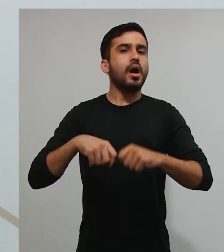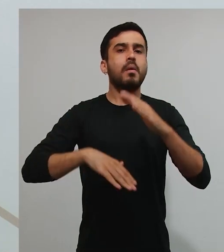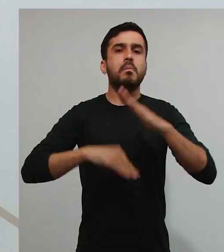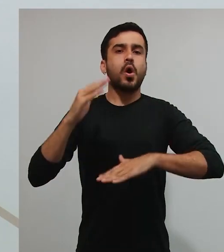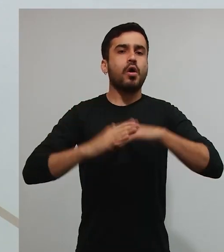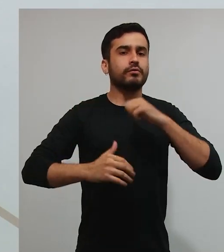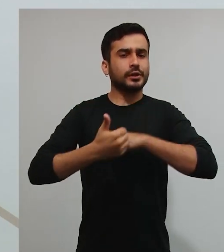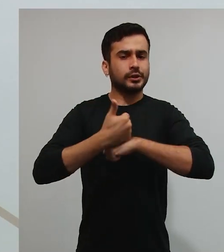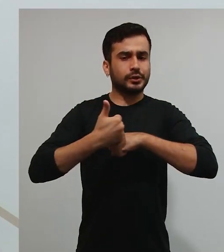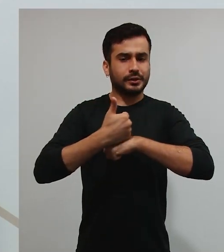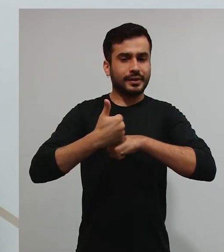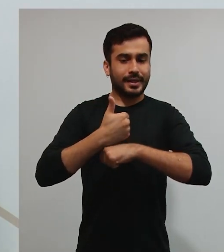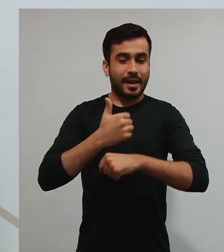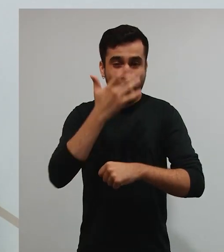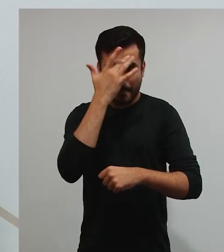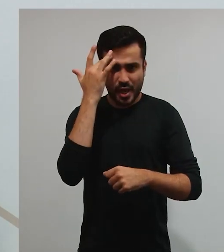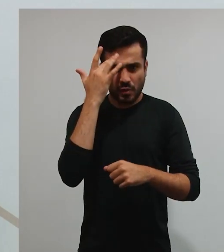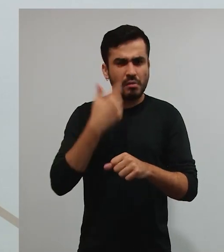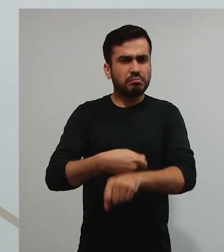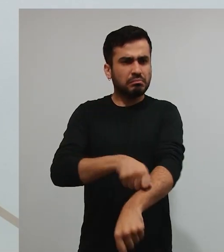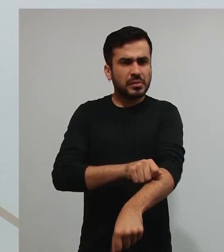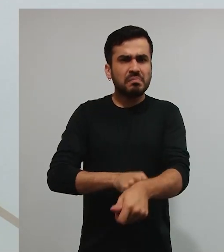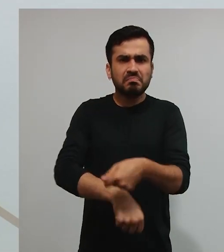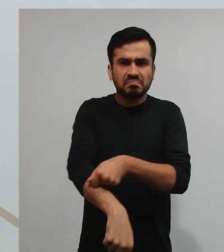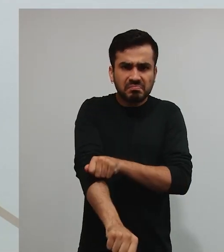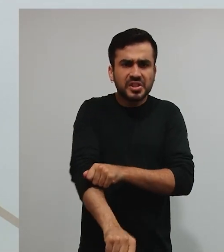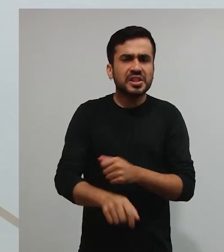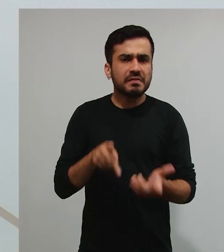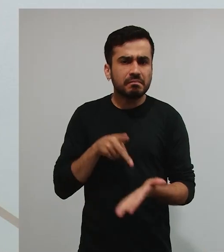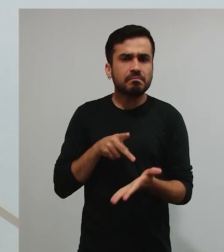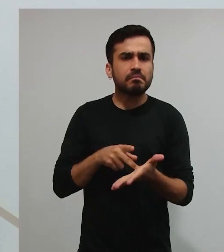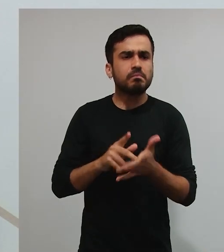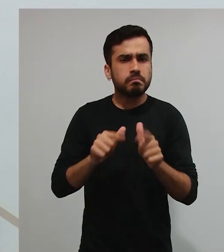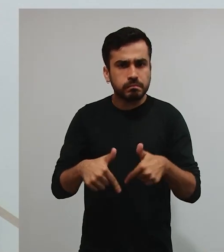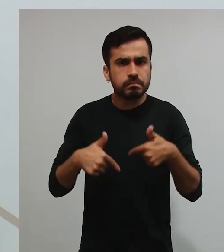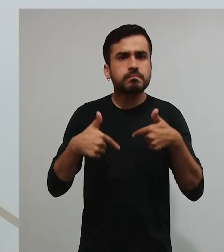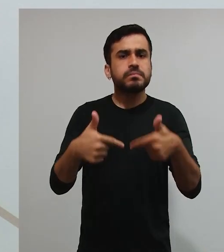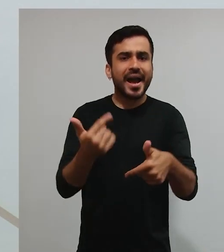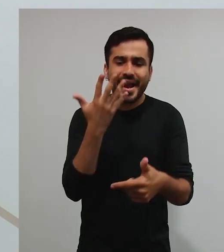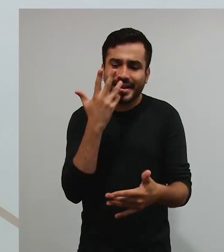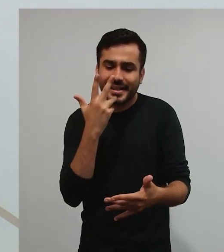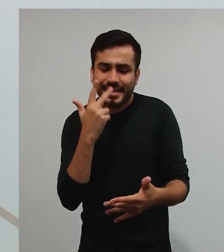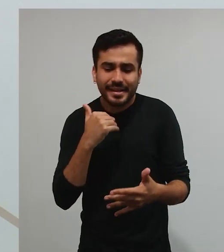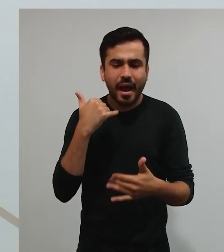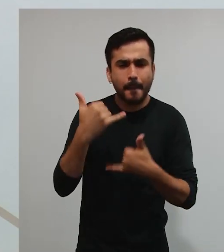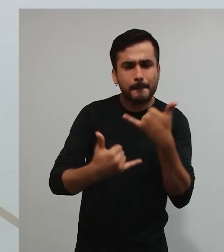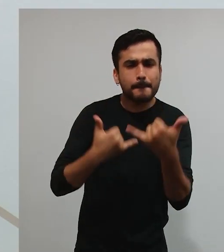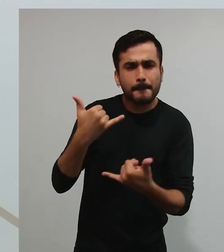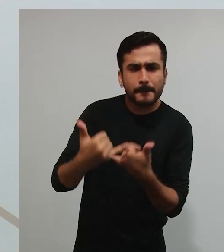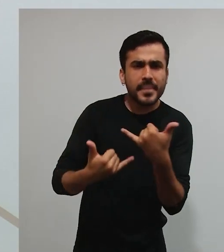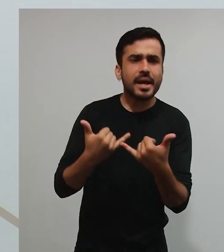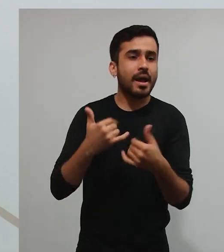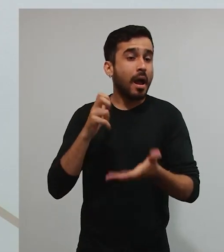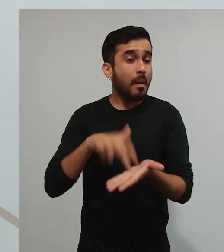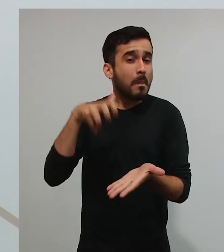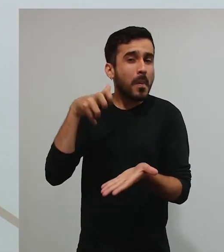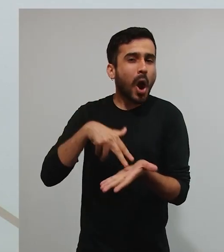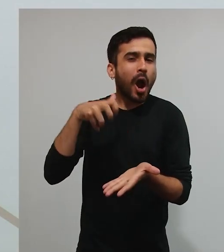assim, a carreira dela, na maior parte, realizou-se em Machadinho do Oeste. Conhecida como uma professora dinâmica, como uma